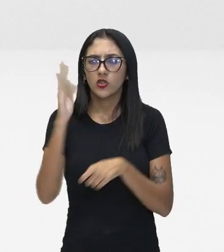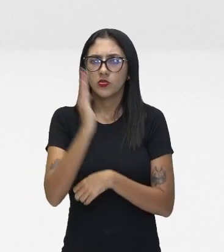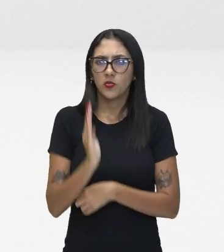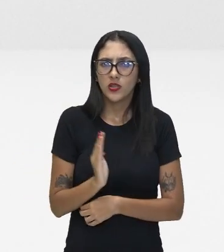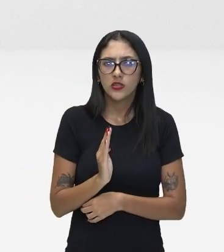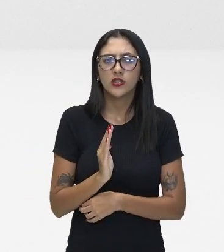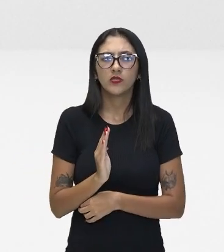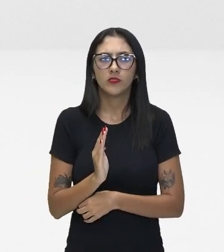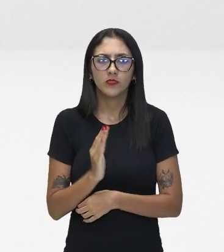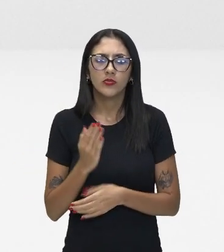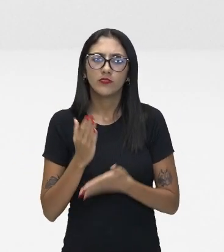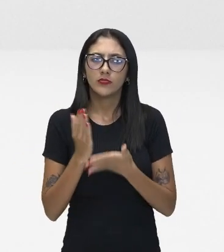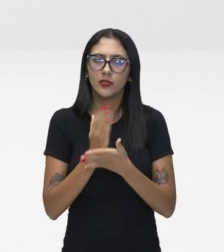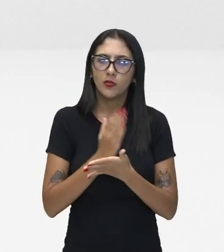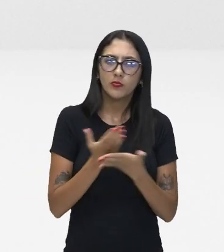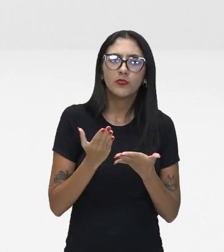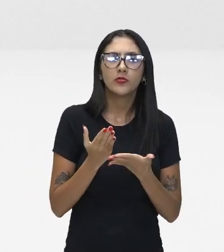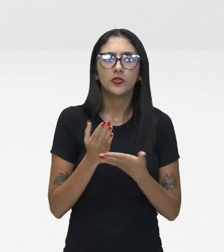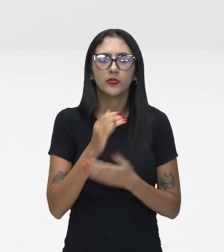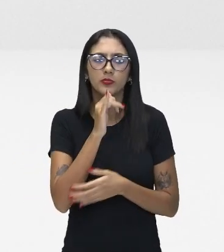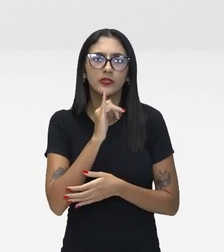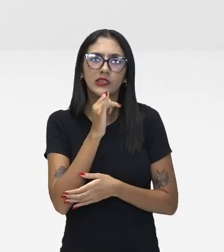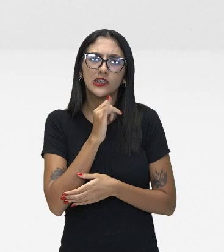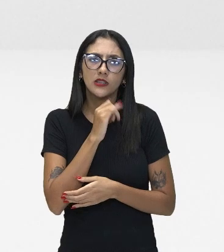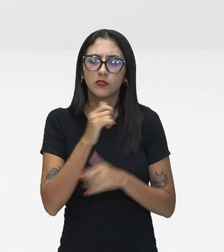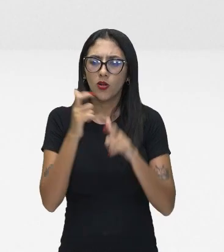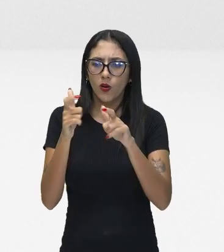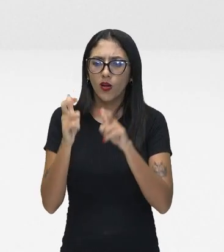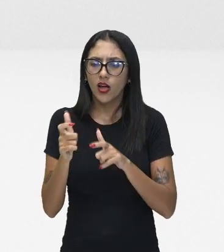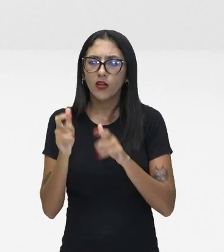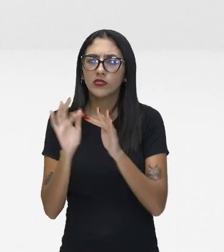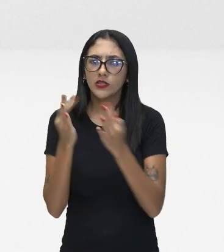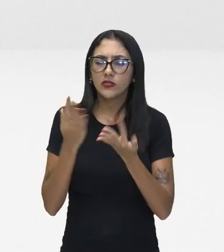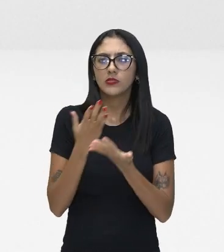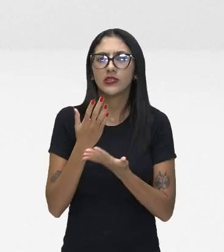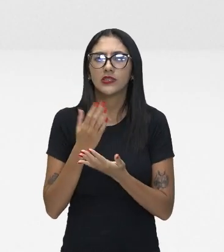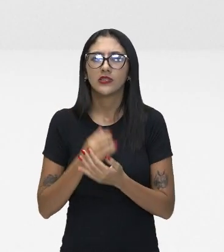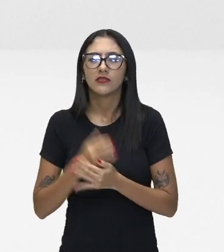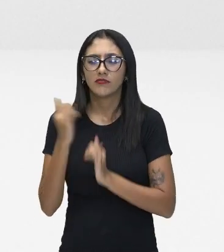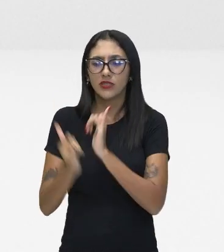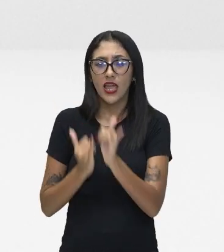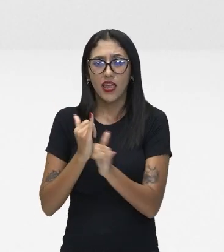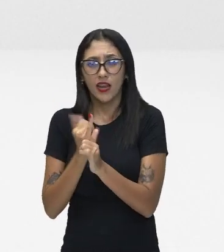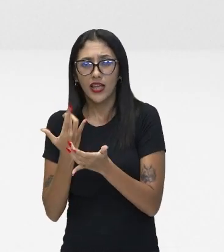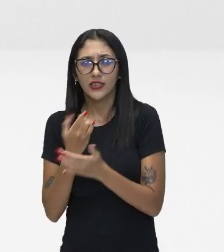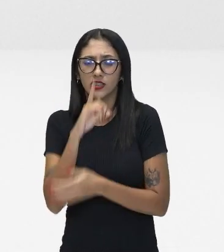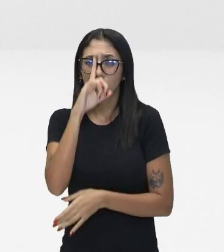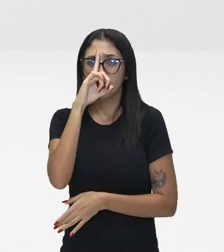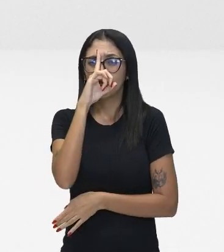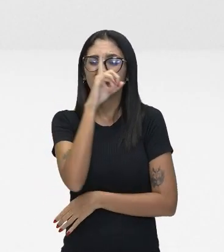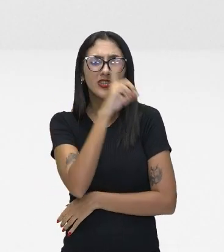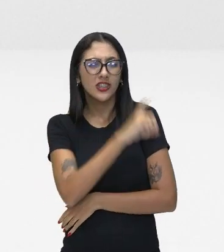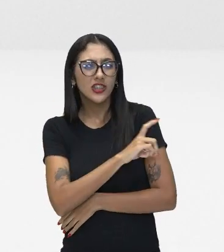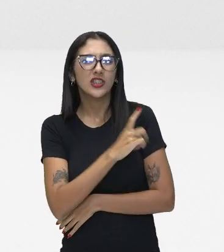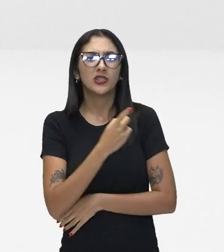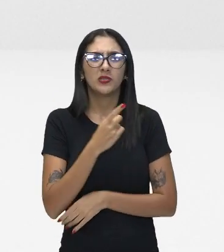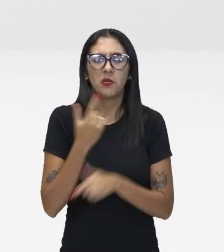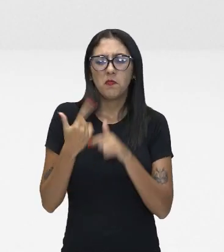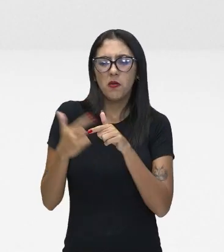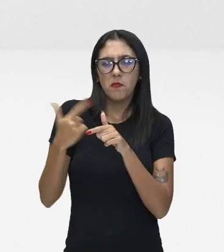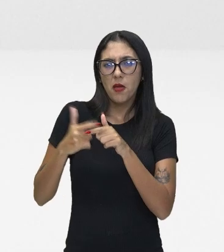e em alguns lugares o acesso à internet ainda é um pouquinho difícil, né? Ainda é um pouquinho